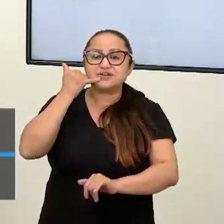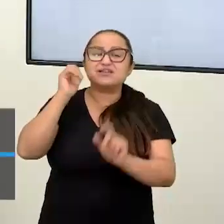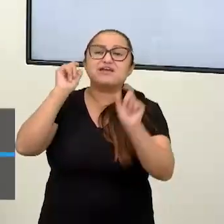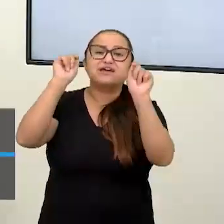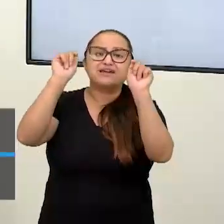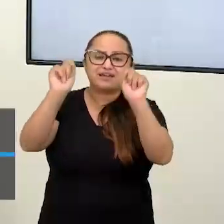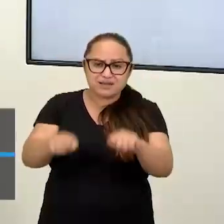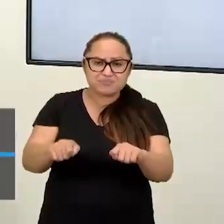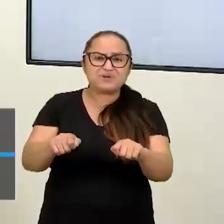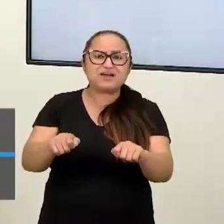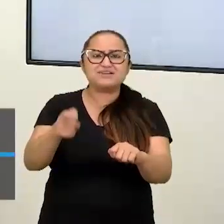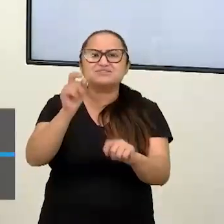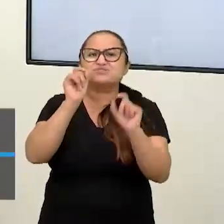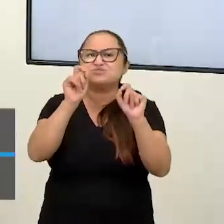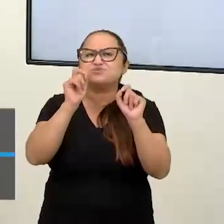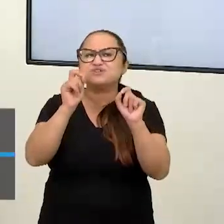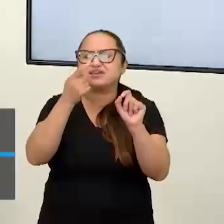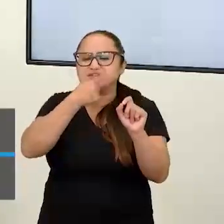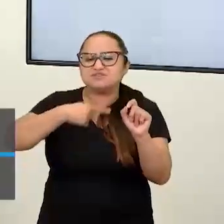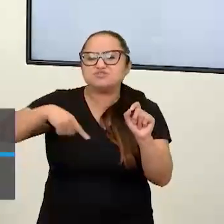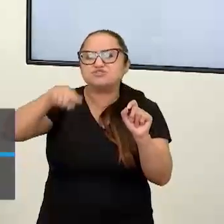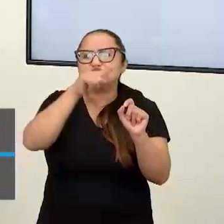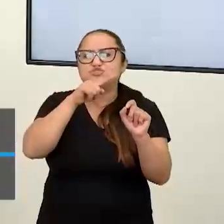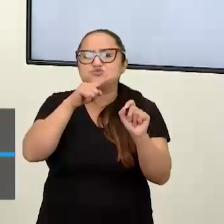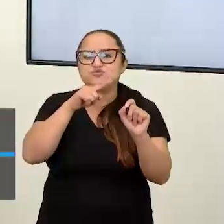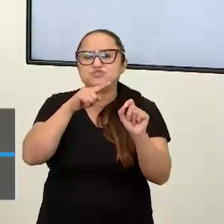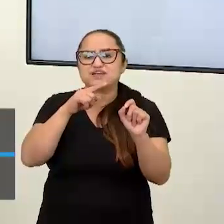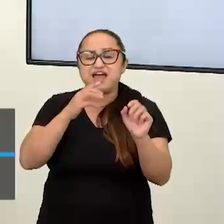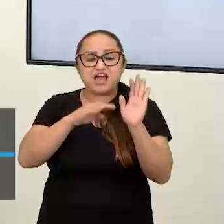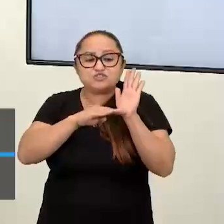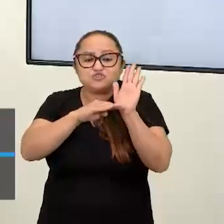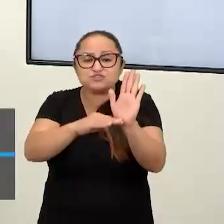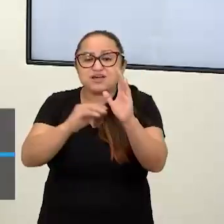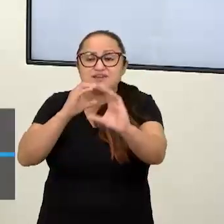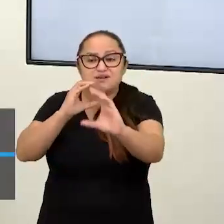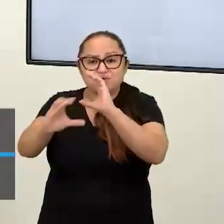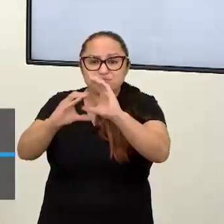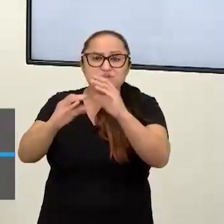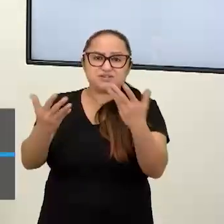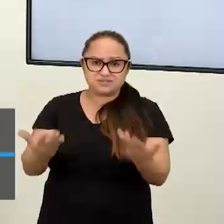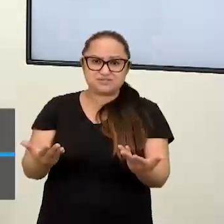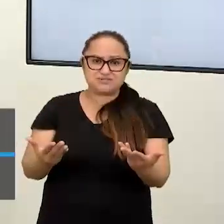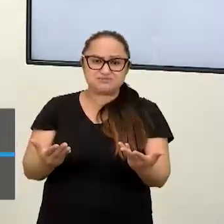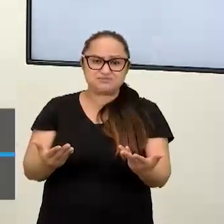a construção de mecanismos de comunicação, né, que